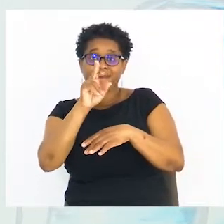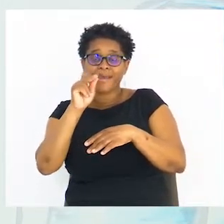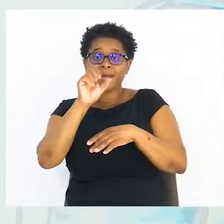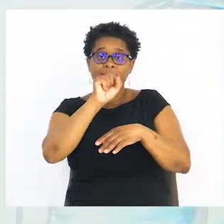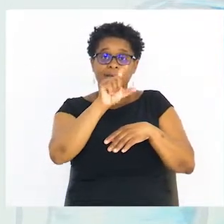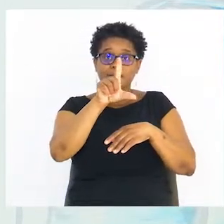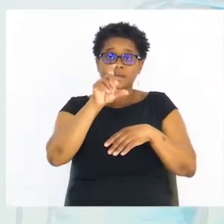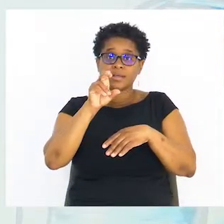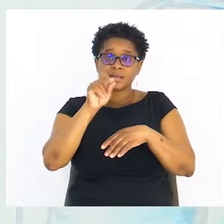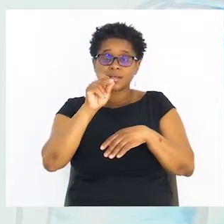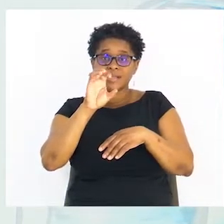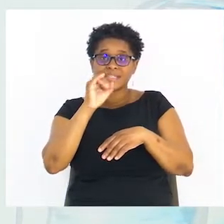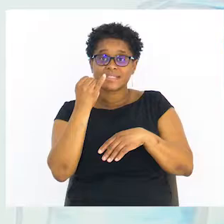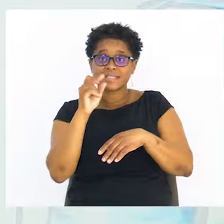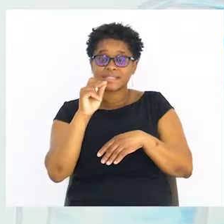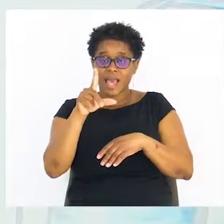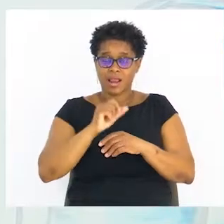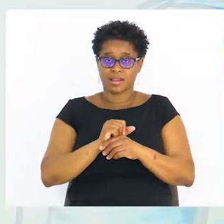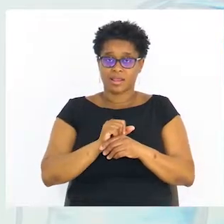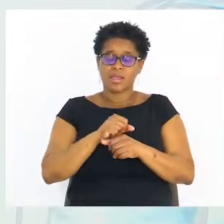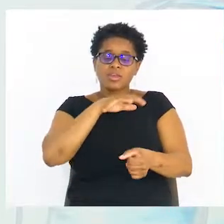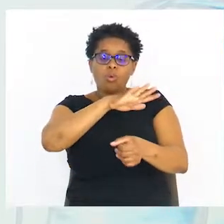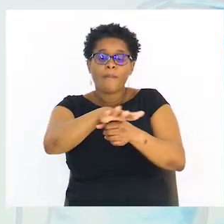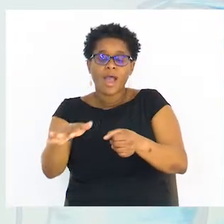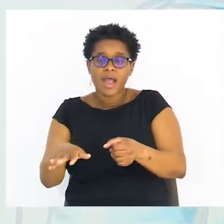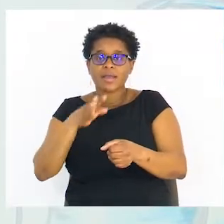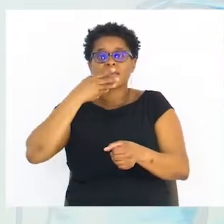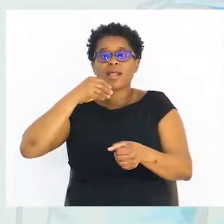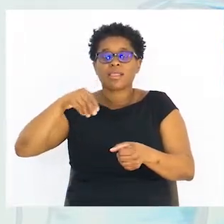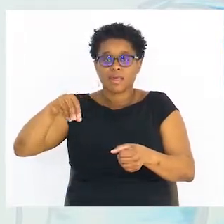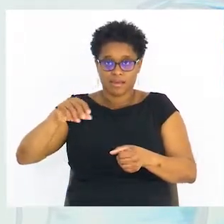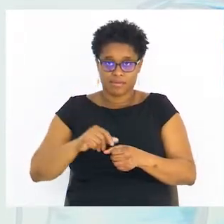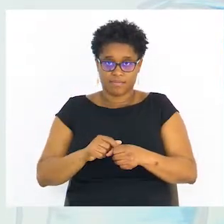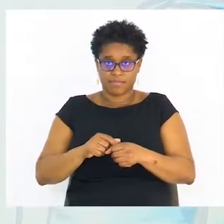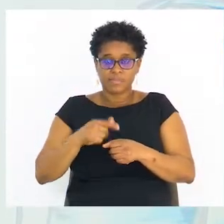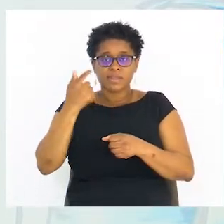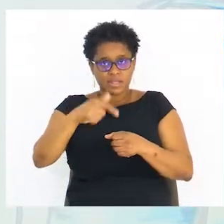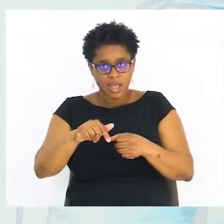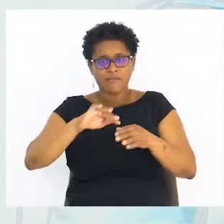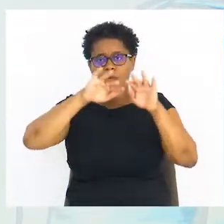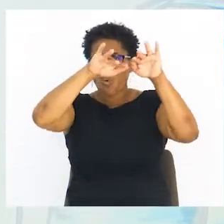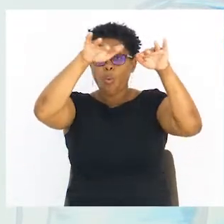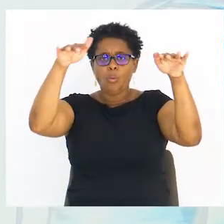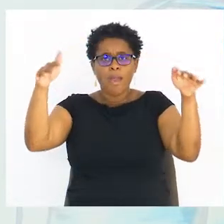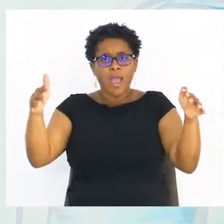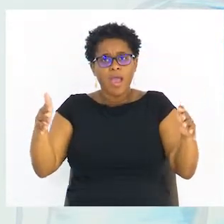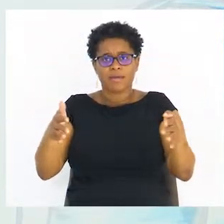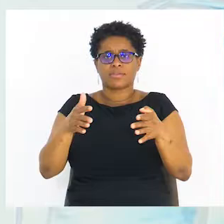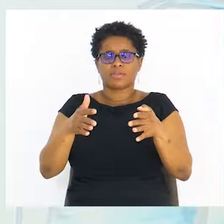glacial, em que os mares e as terras encontravam-se